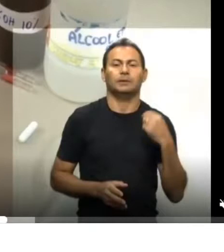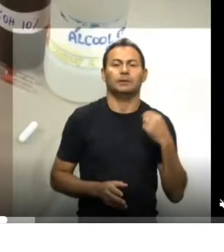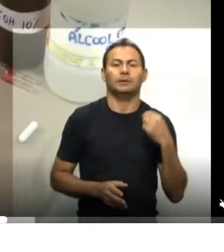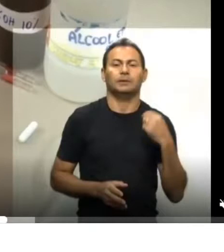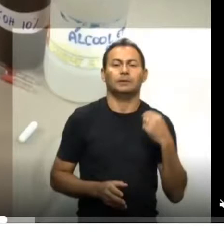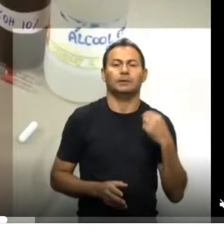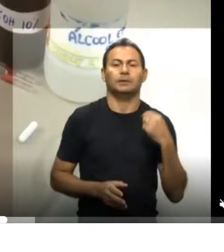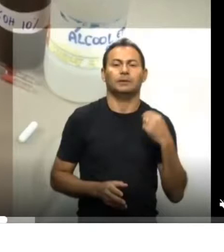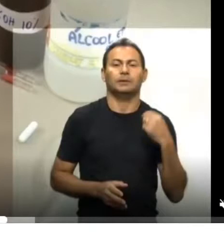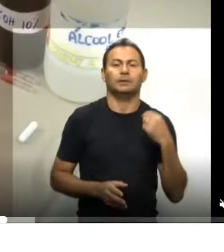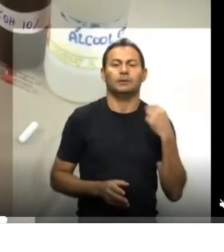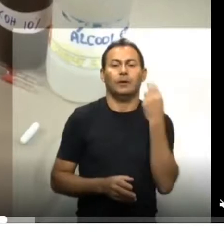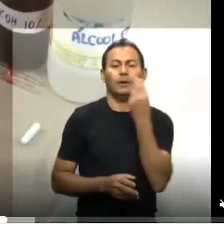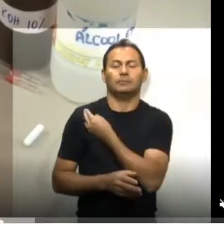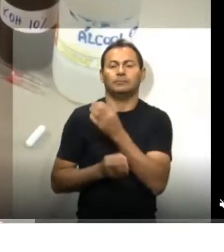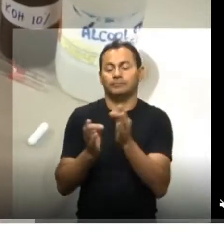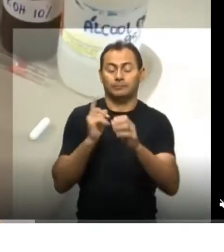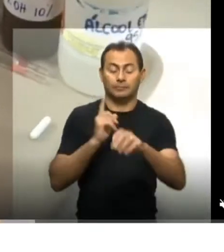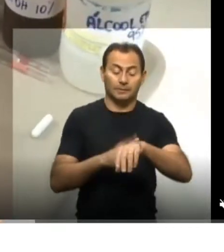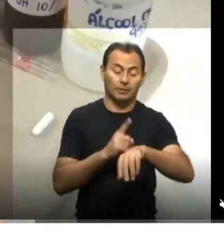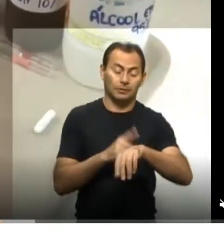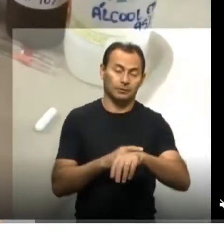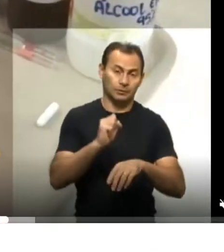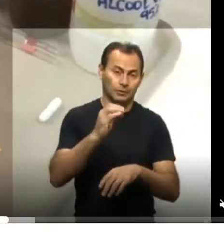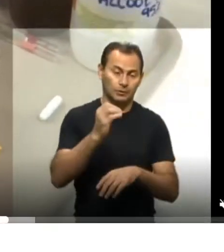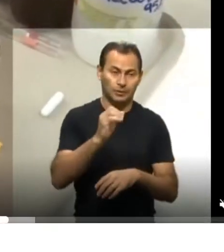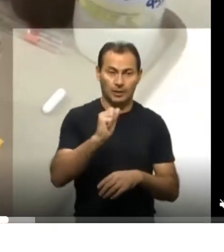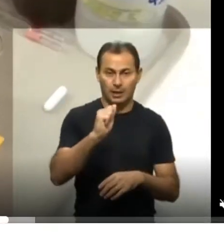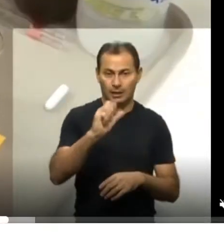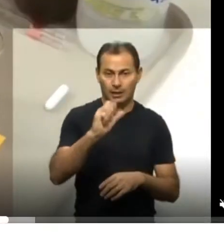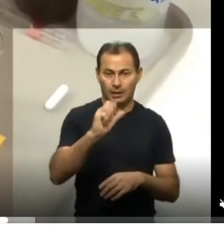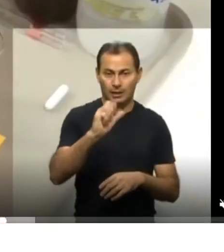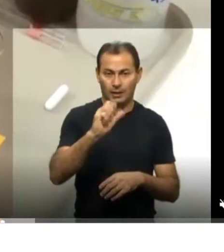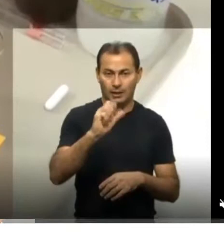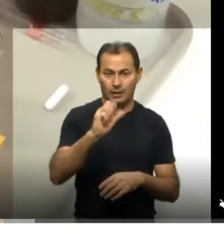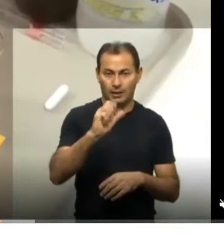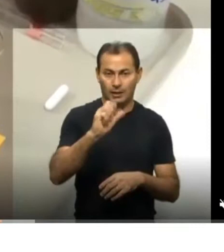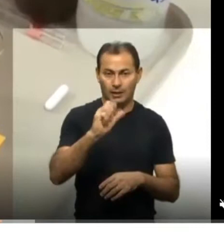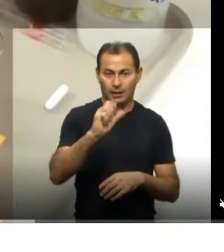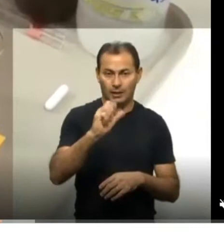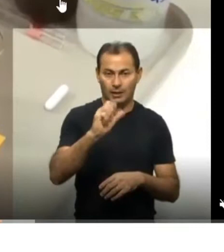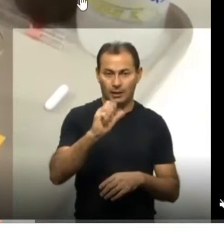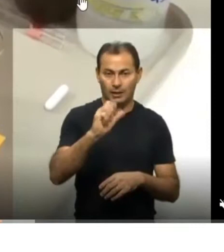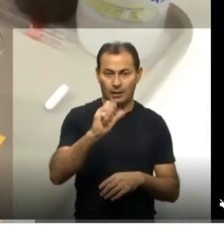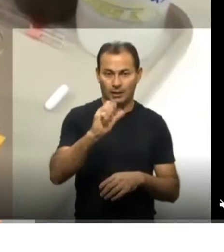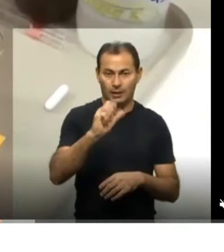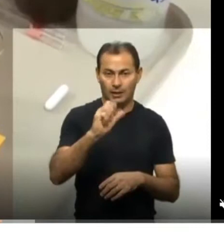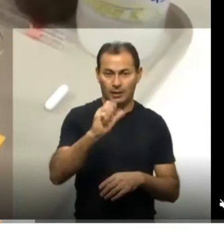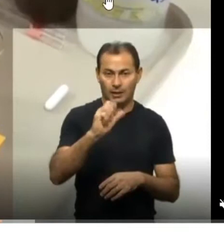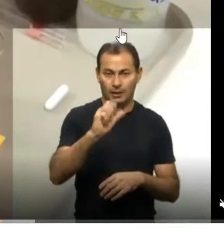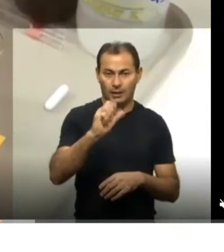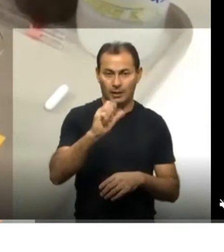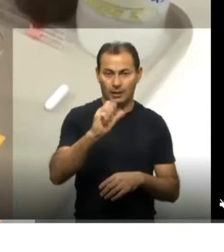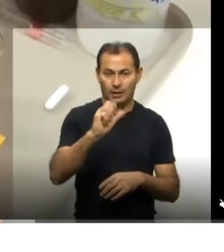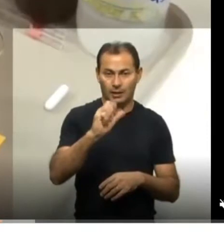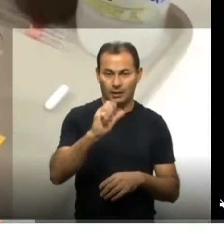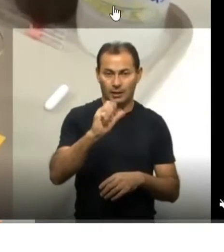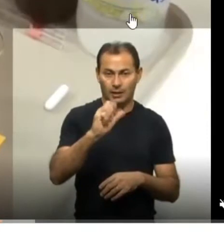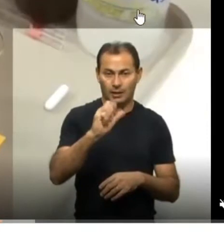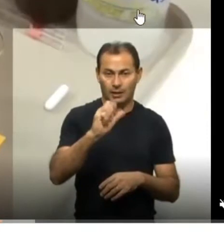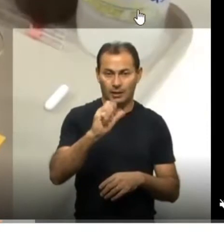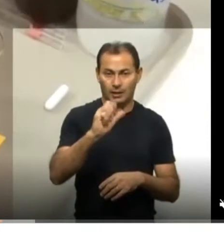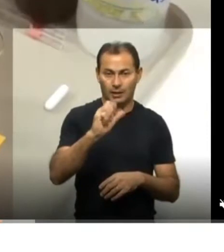Vai, arrocha. Vamos lá. Vou colocar o vídeo. Bom, como eu falei, nós vamos precisar de álcool